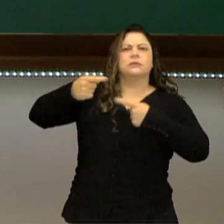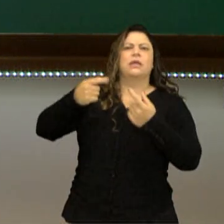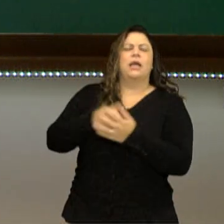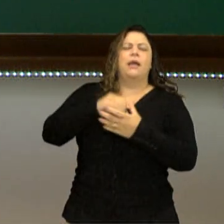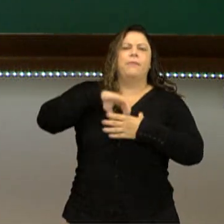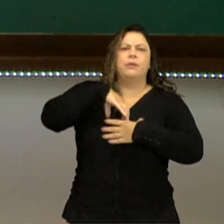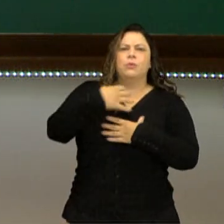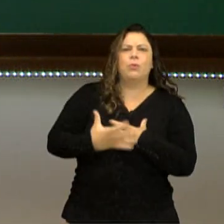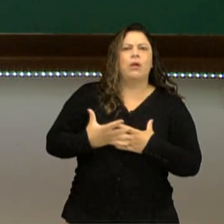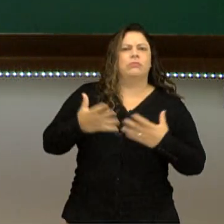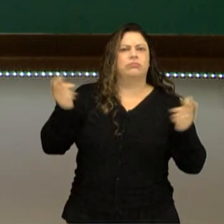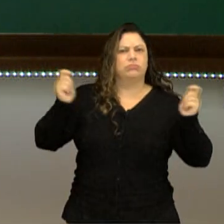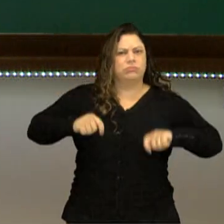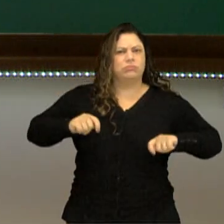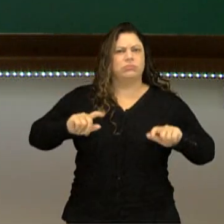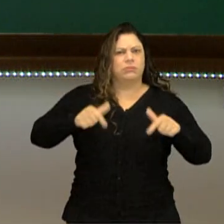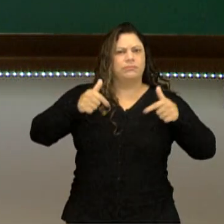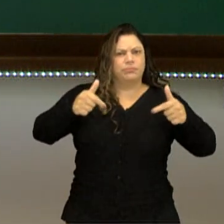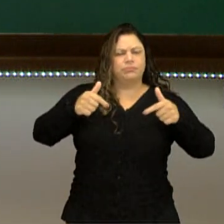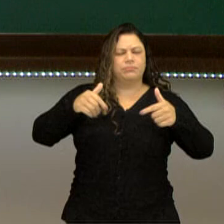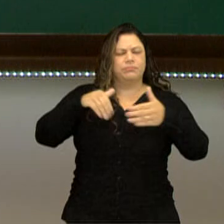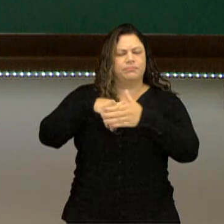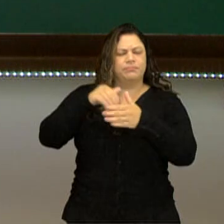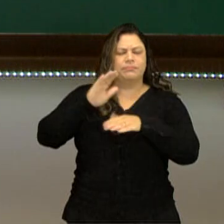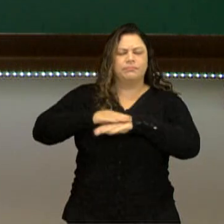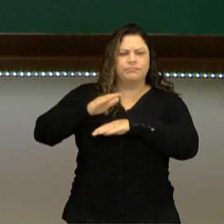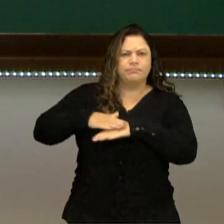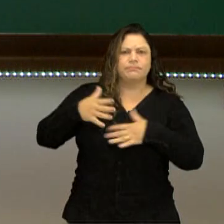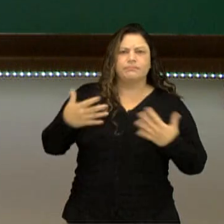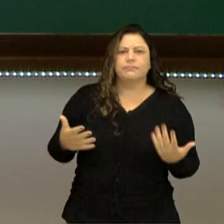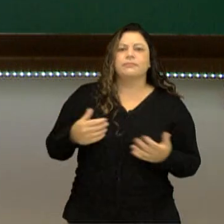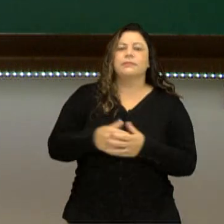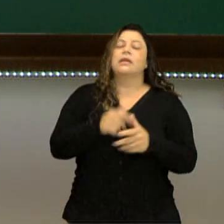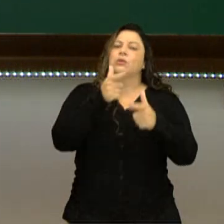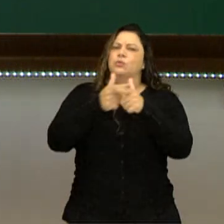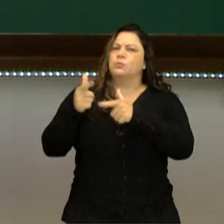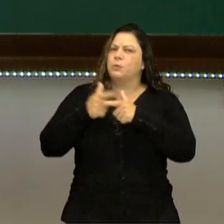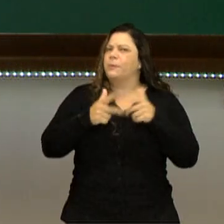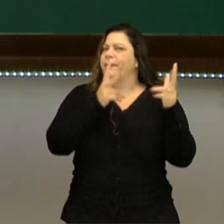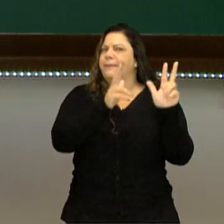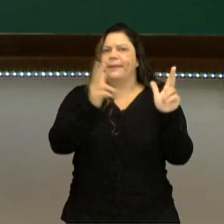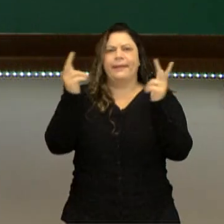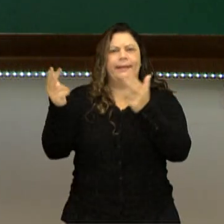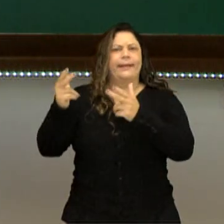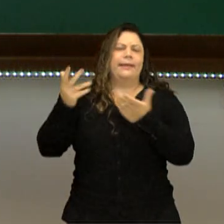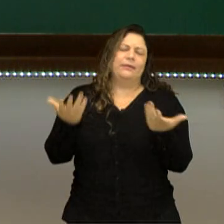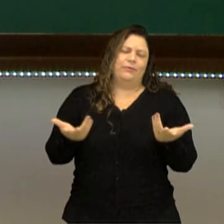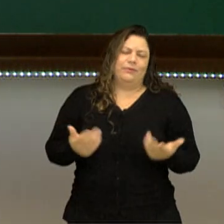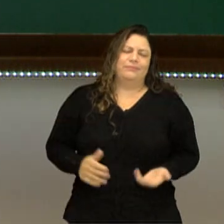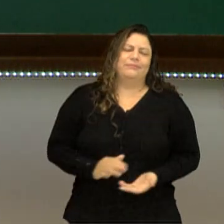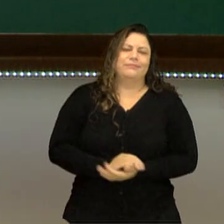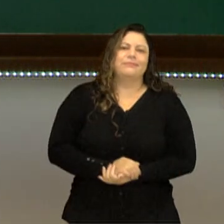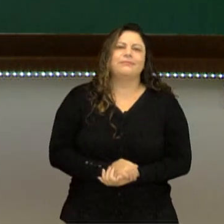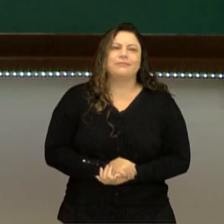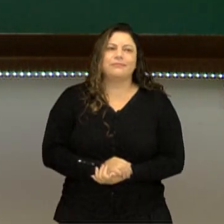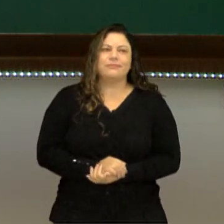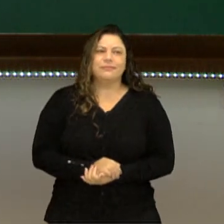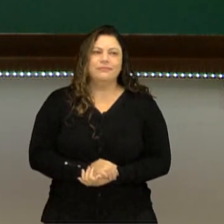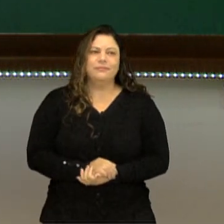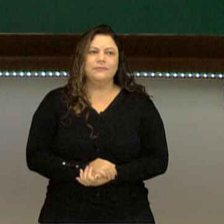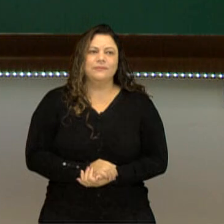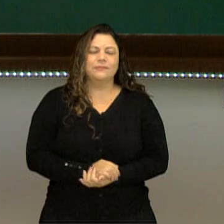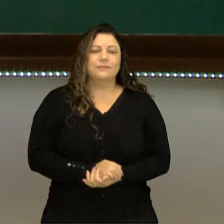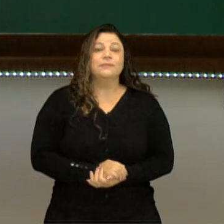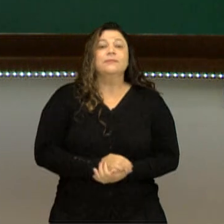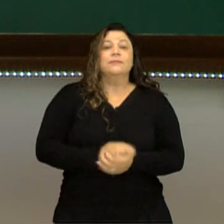atitudes tomar. Na resolução dos problemas matemáticos é exatamente a mesma coisa. Então, vamos lá. Então, como nós vimos lá,